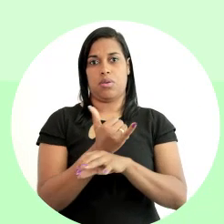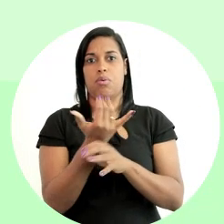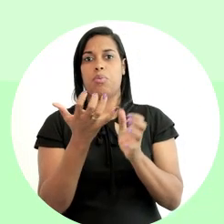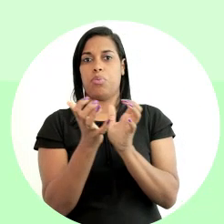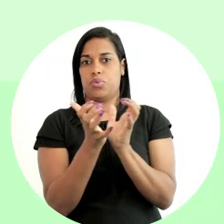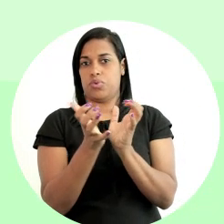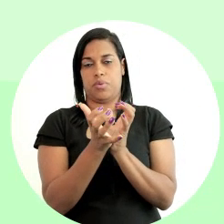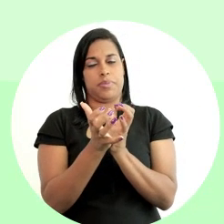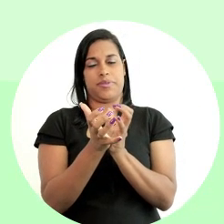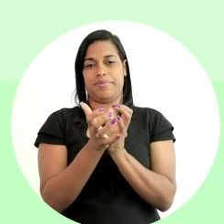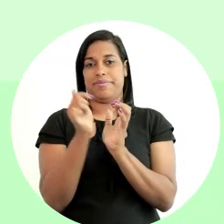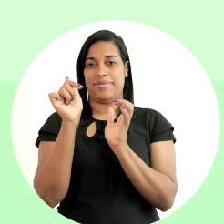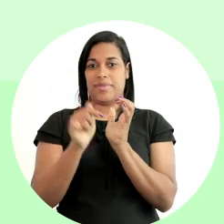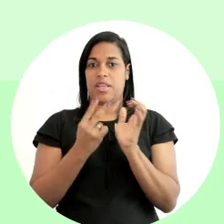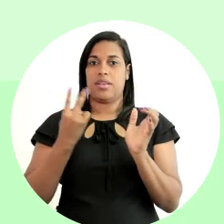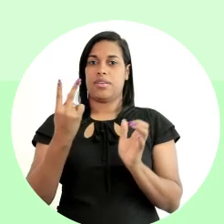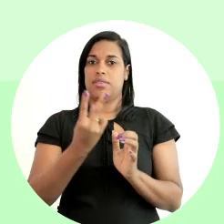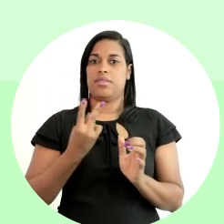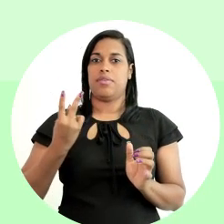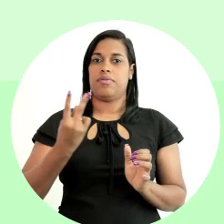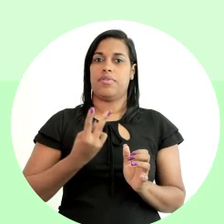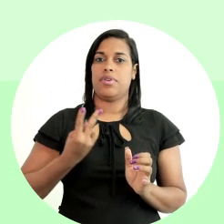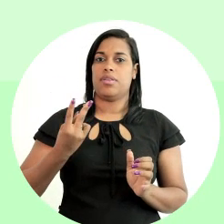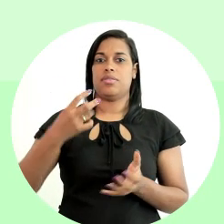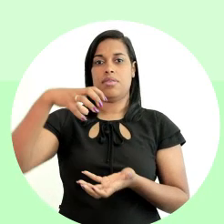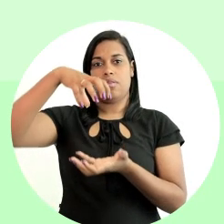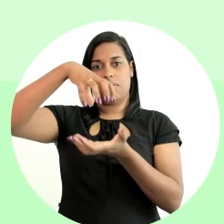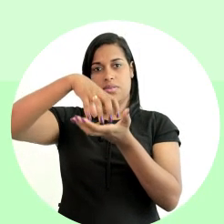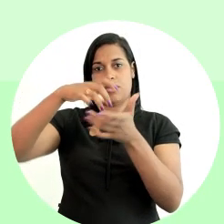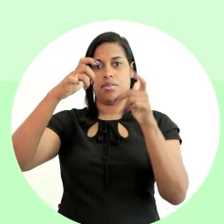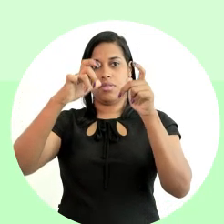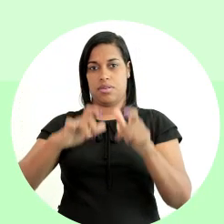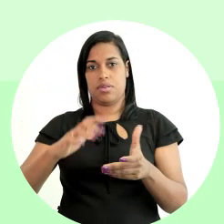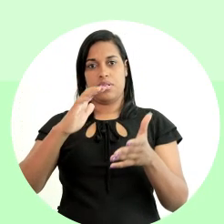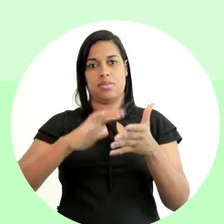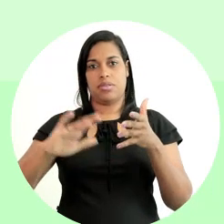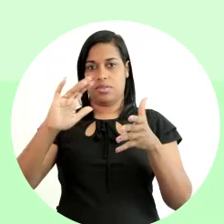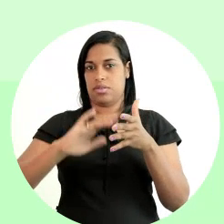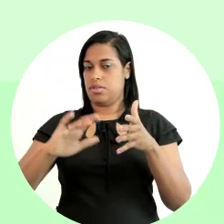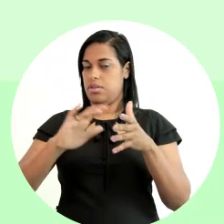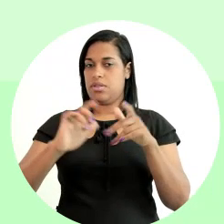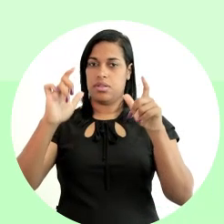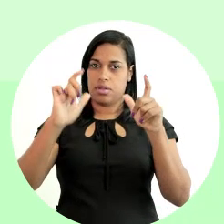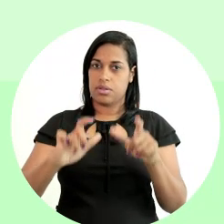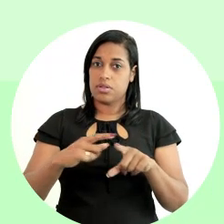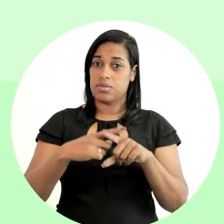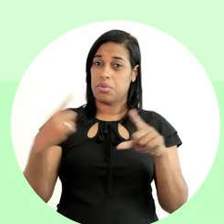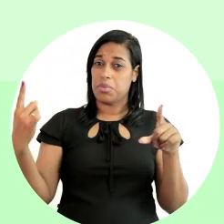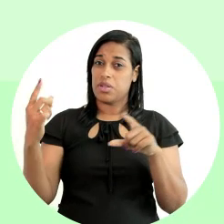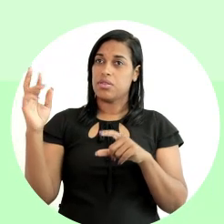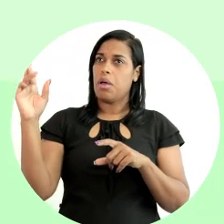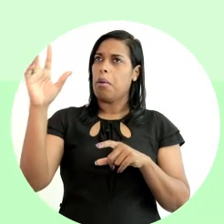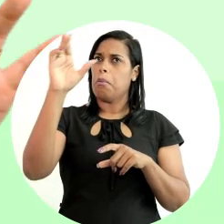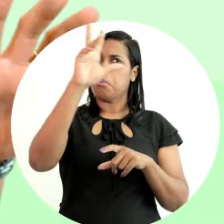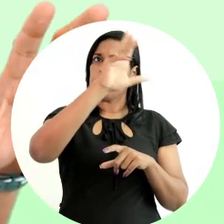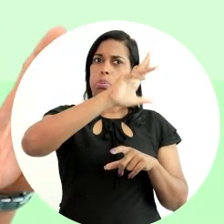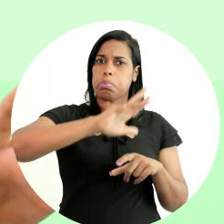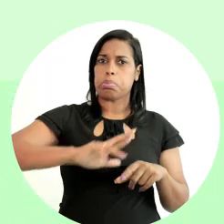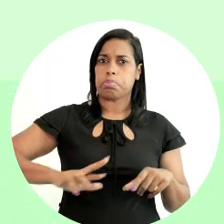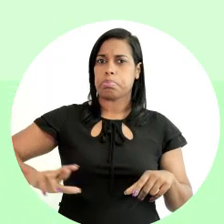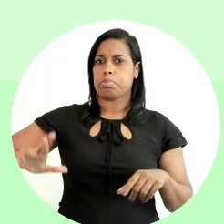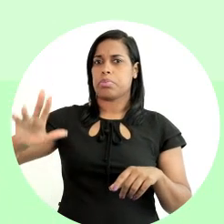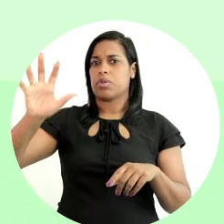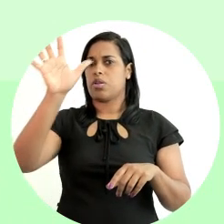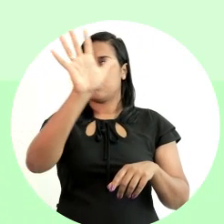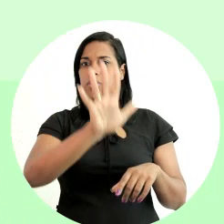grupo apenas aqui na várzea, onde está localizada a Secretaria de Educação, mas é